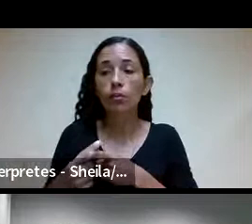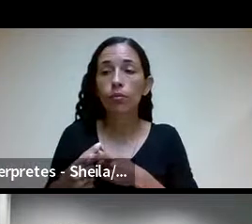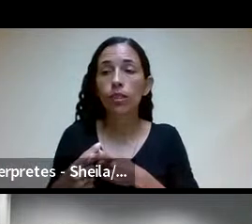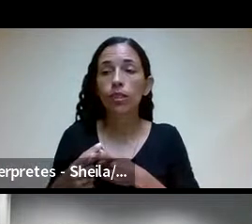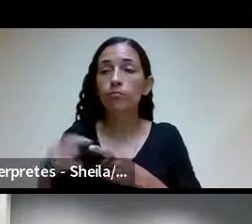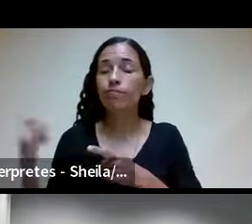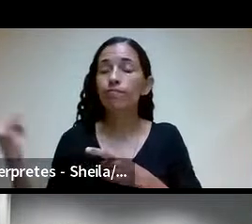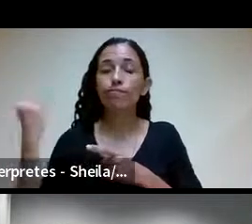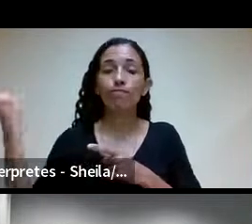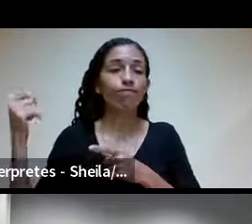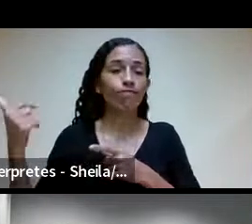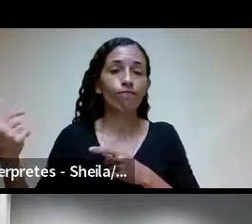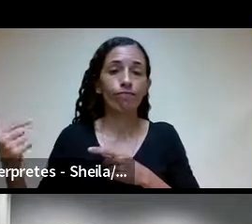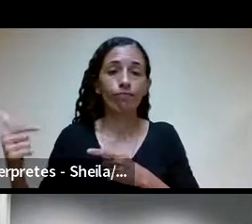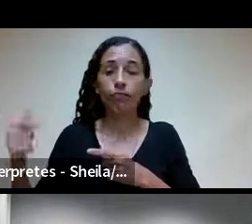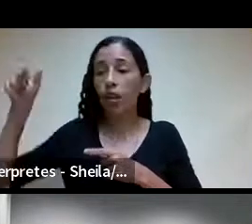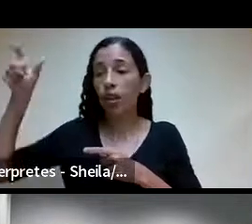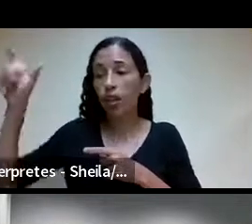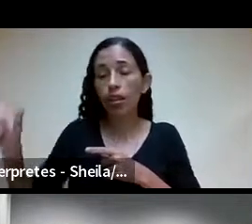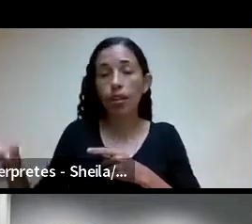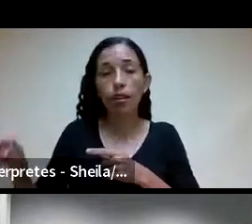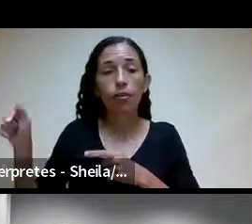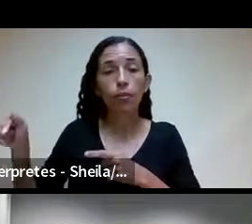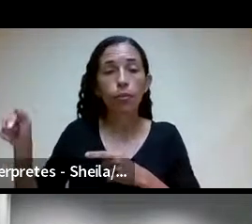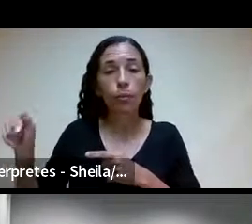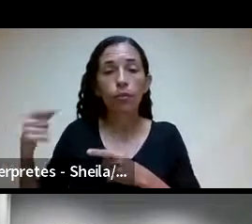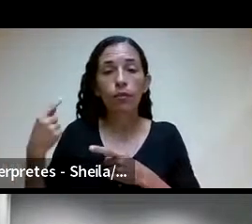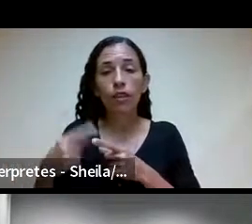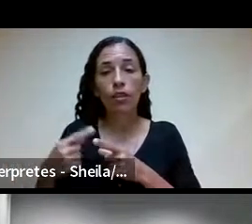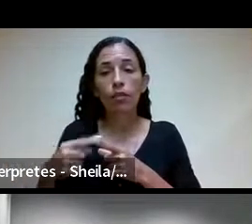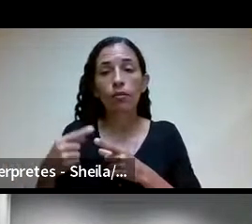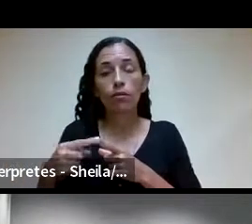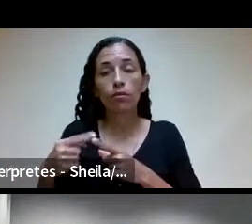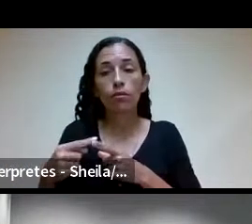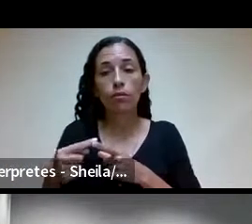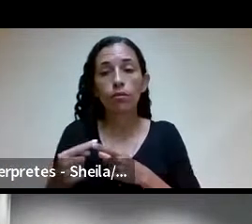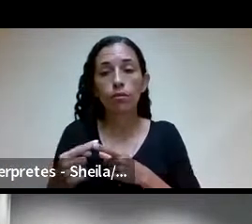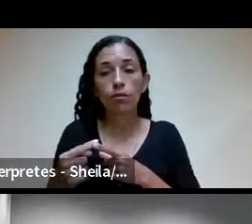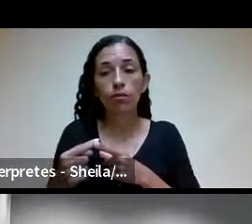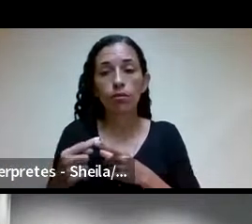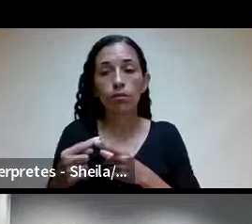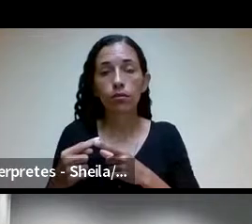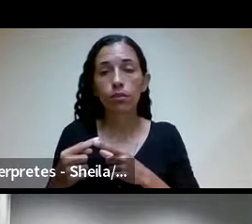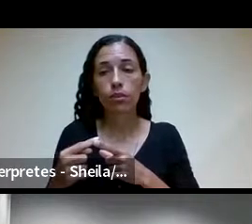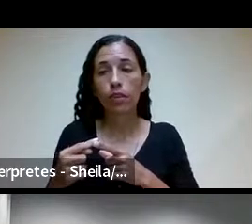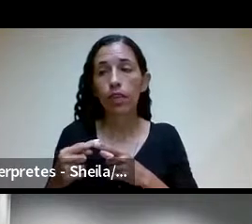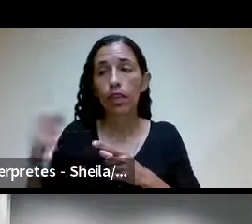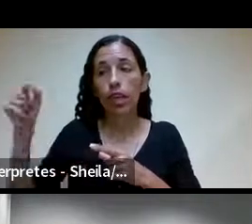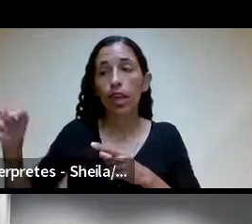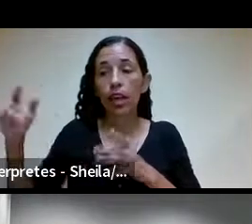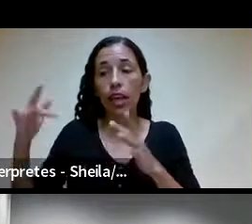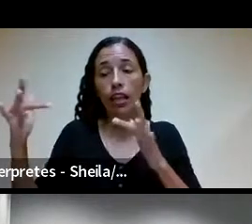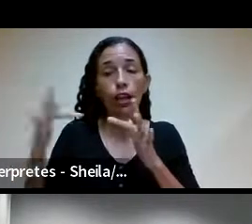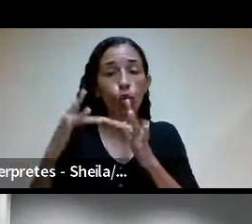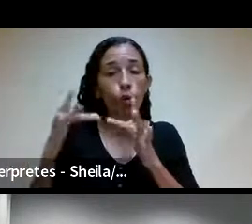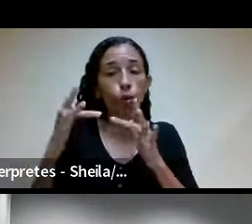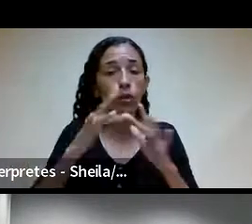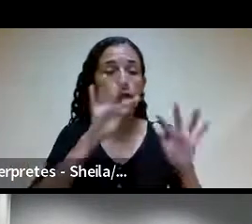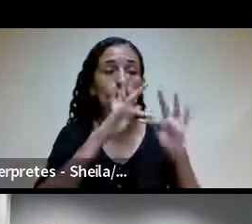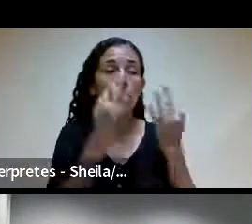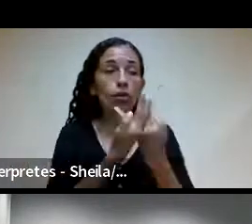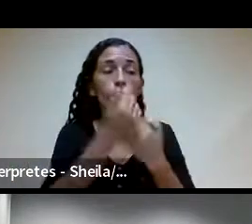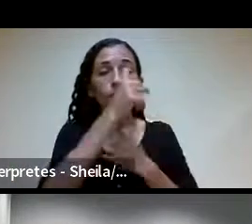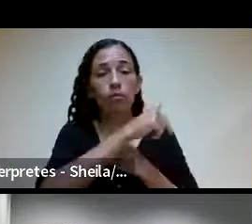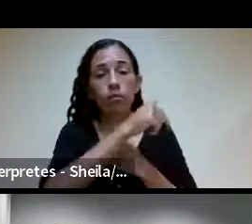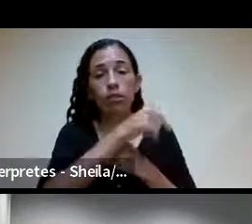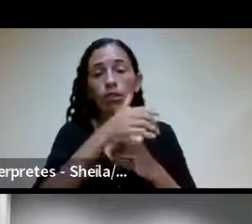política dessa candidata com a família da única candidata eleita, a também recorrida Larissa Rosado. A seu turno, em relação a Francisco das